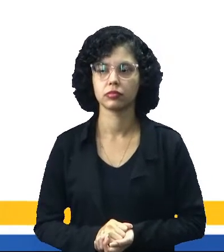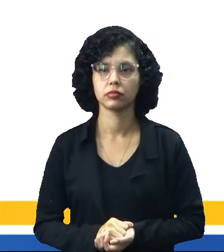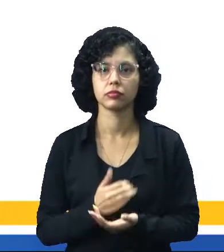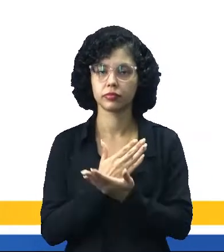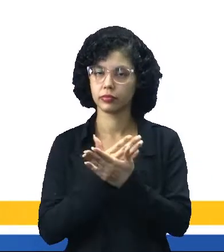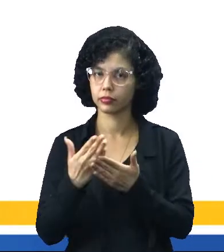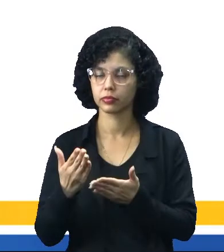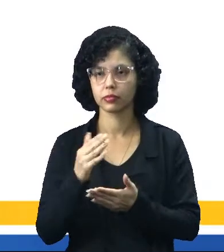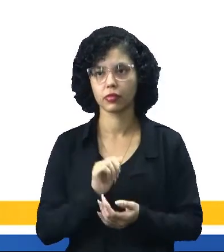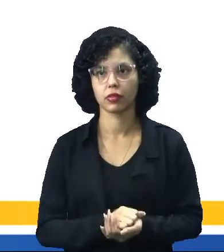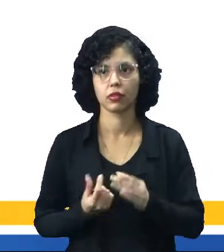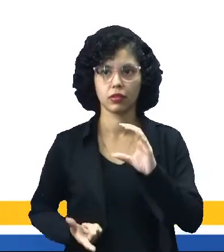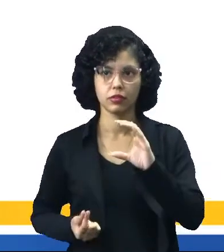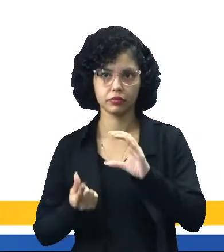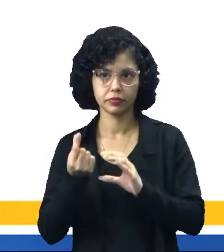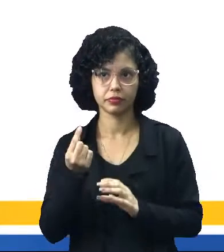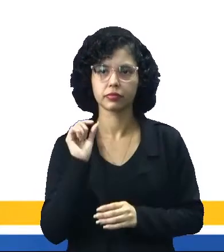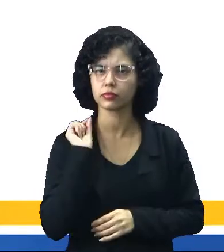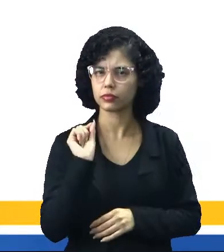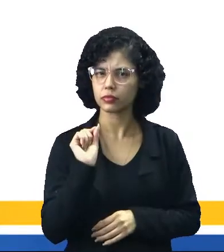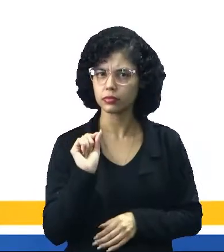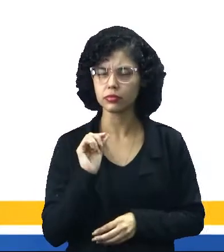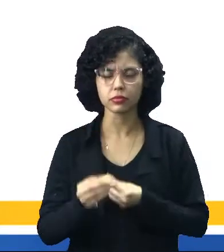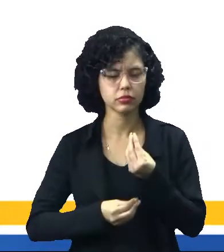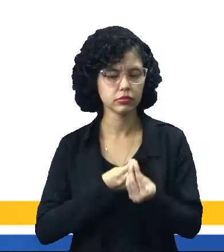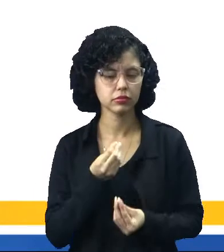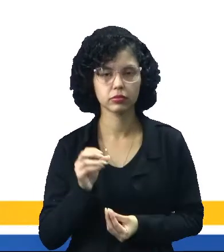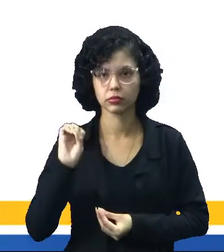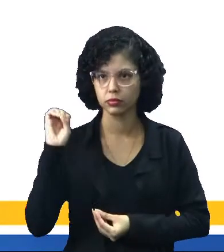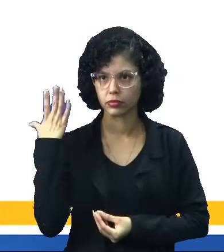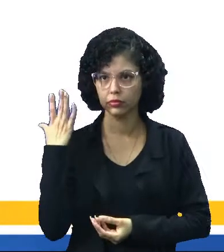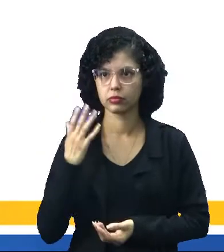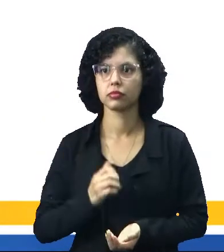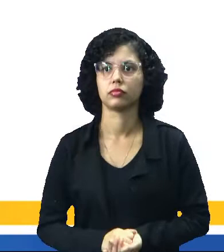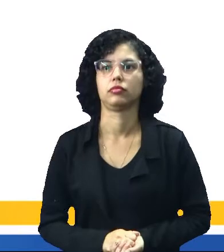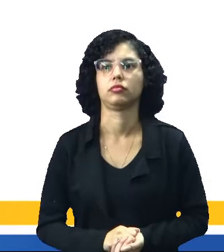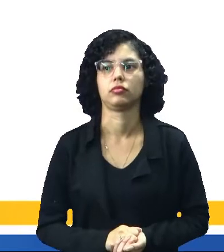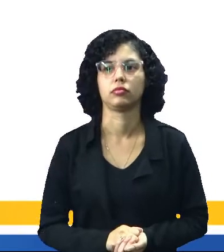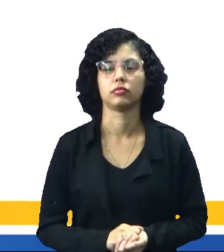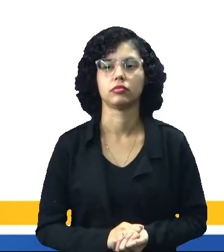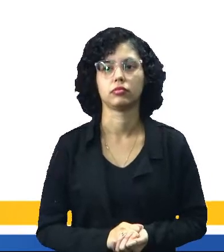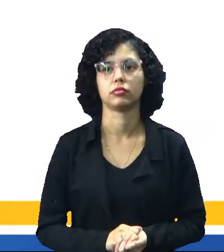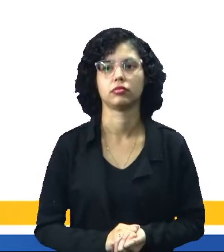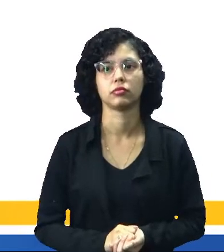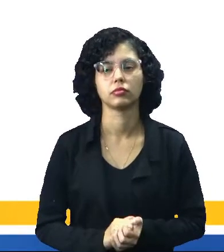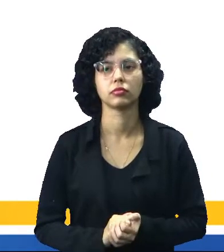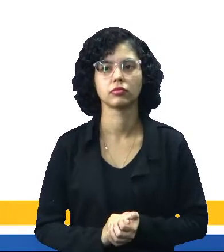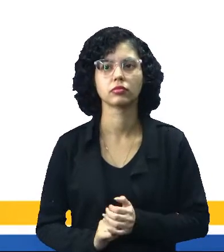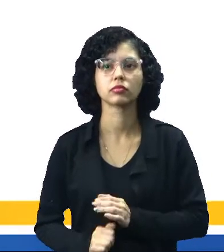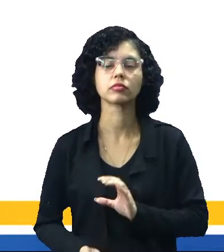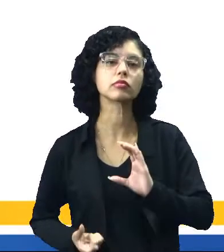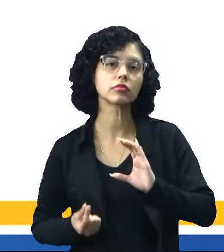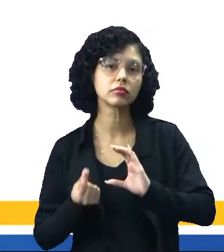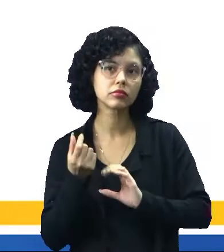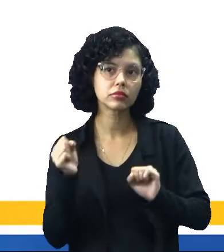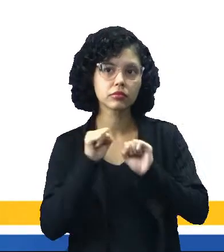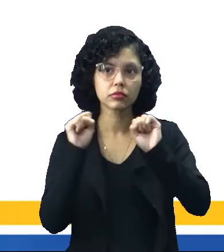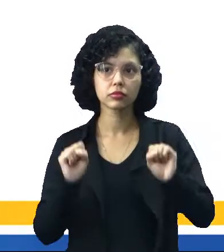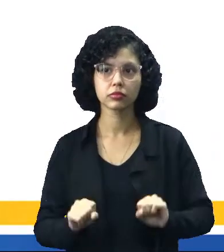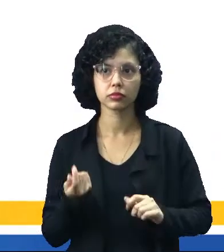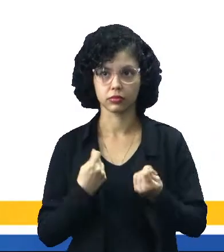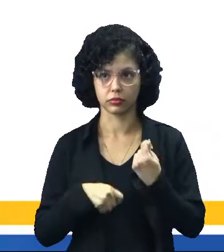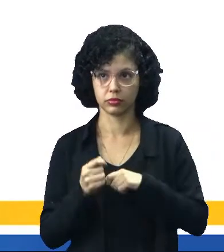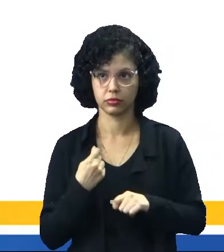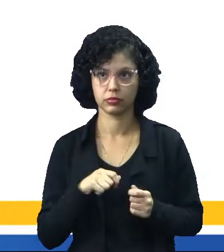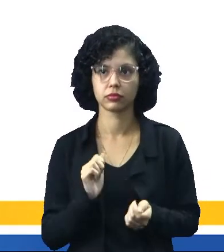Vamos começar entendendo. Capitalismo, o que é e como funciona o modo de produção capitalista. O capitalismo é um sistema